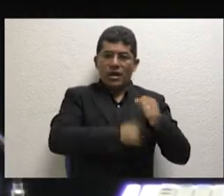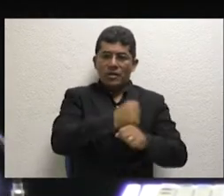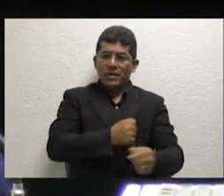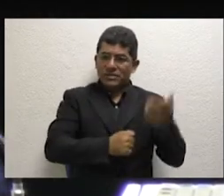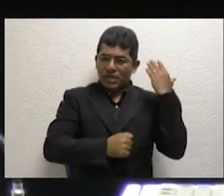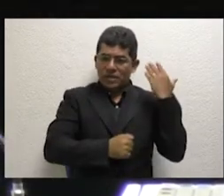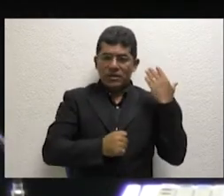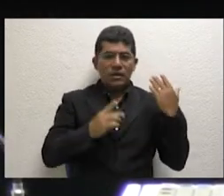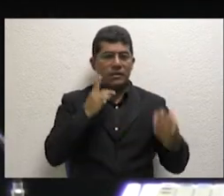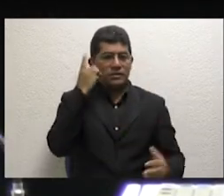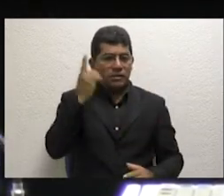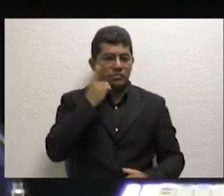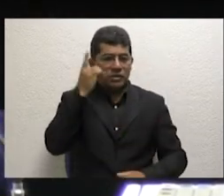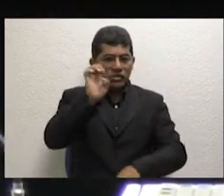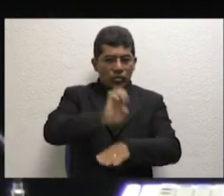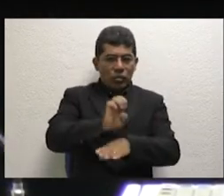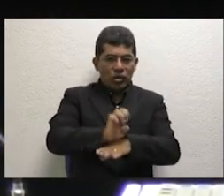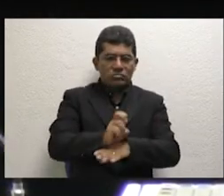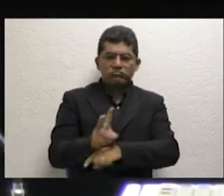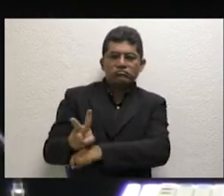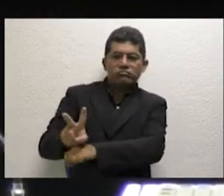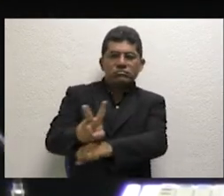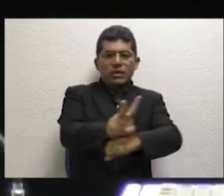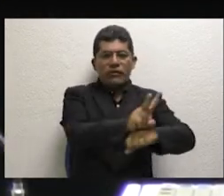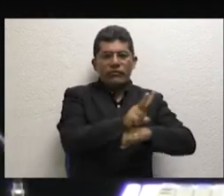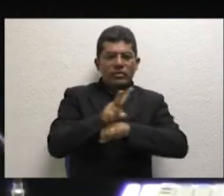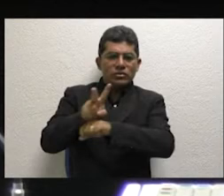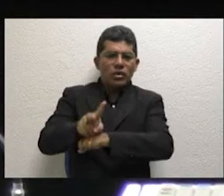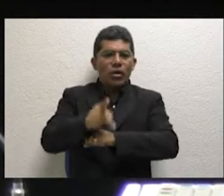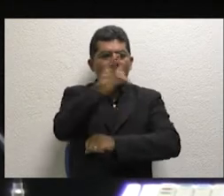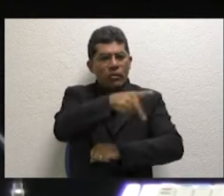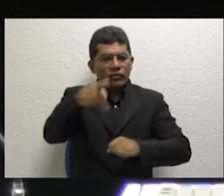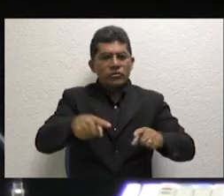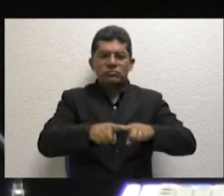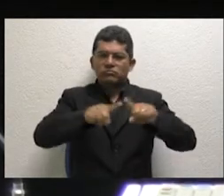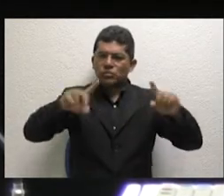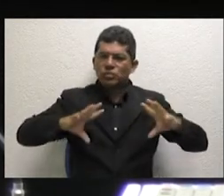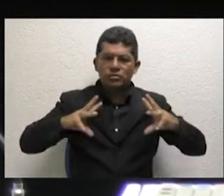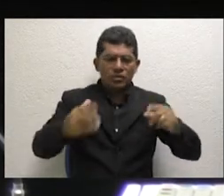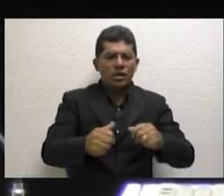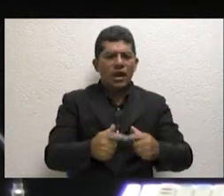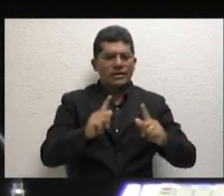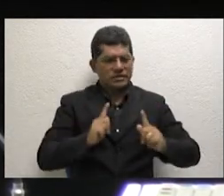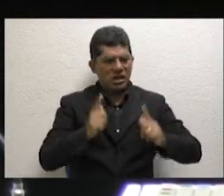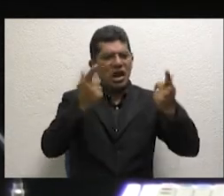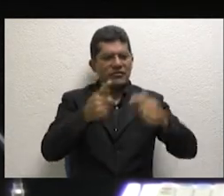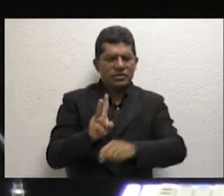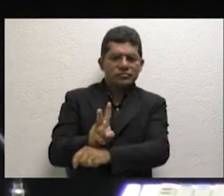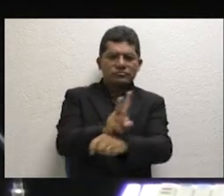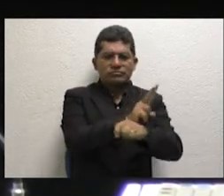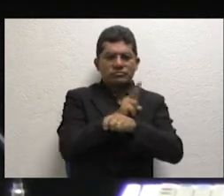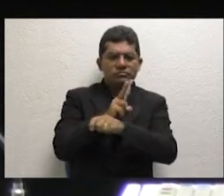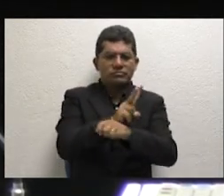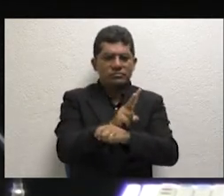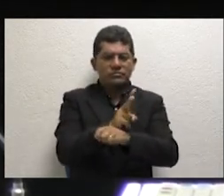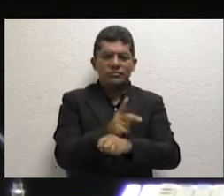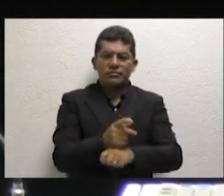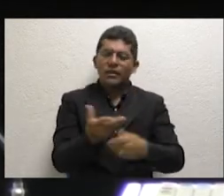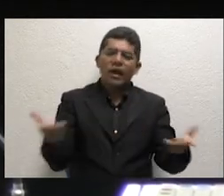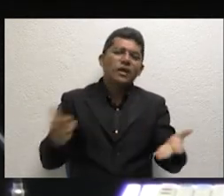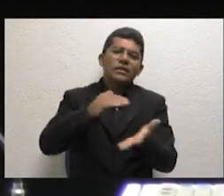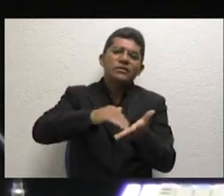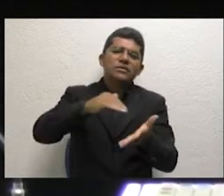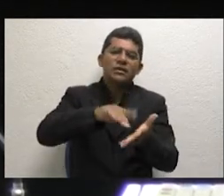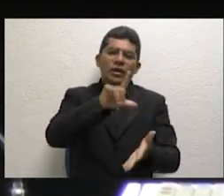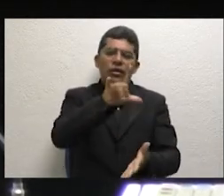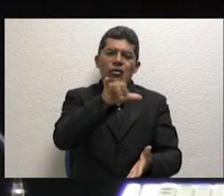enquanto era deputado estadual defendia os professores defendia as greves onde está o secretário